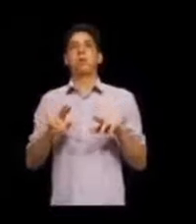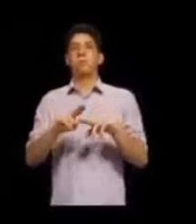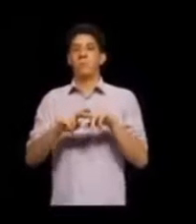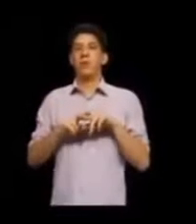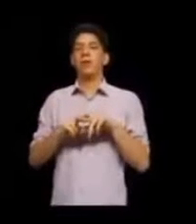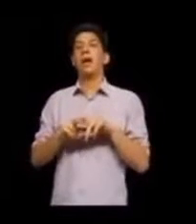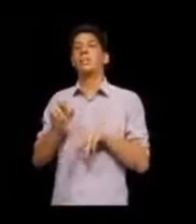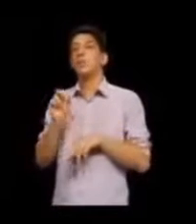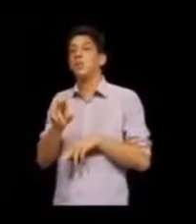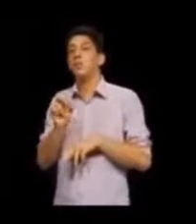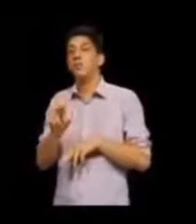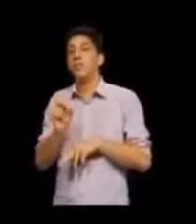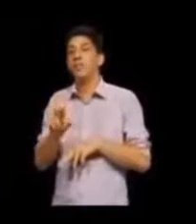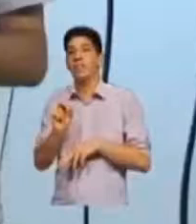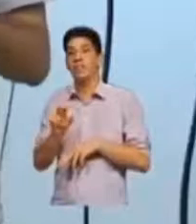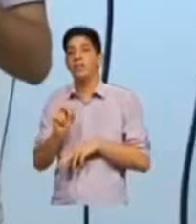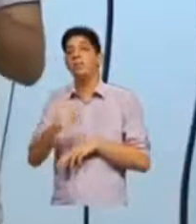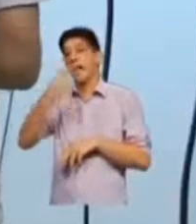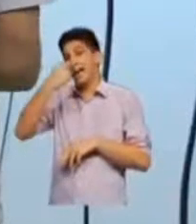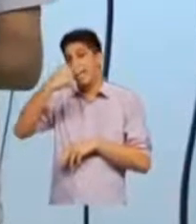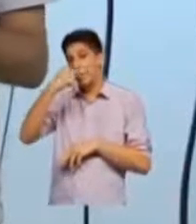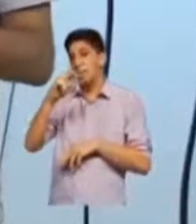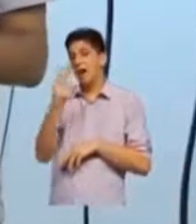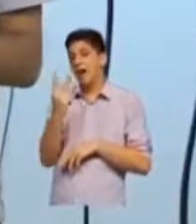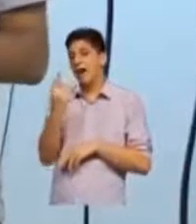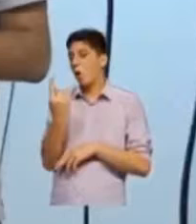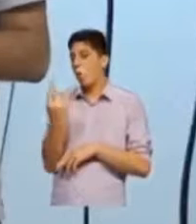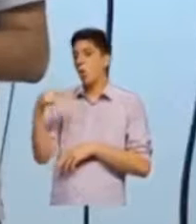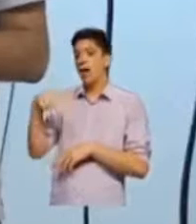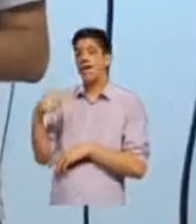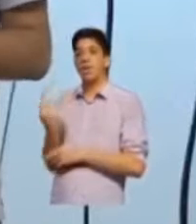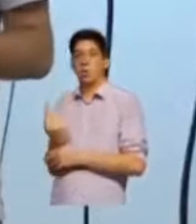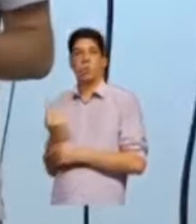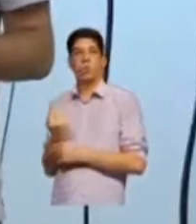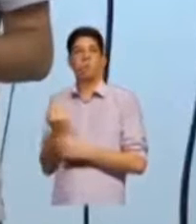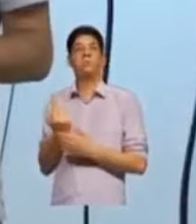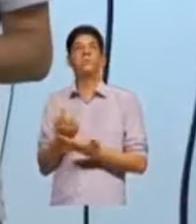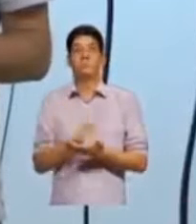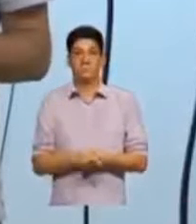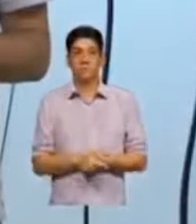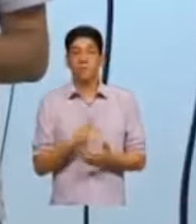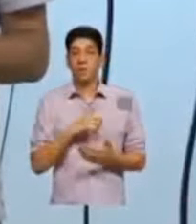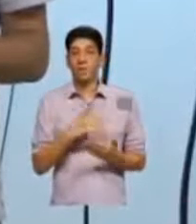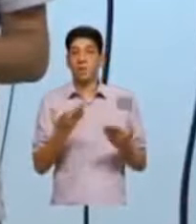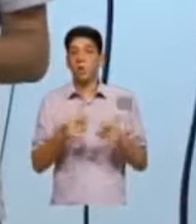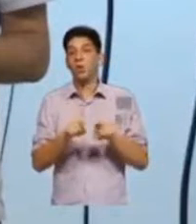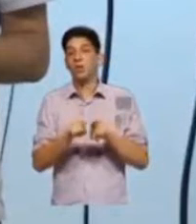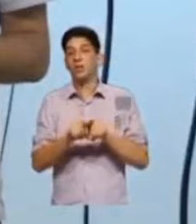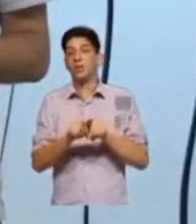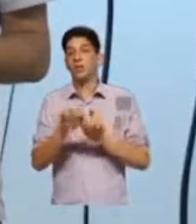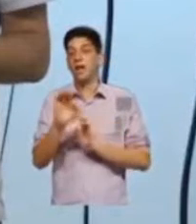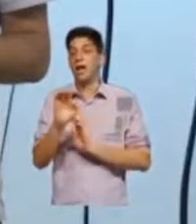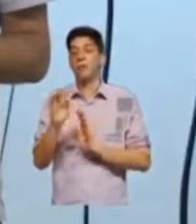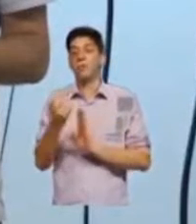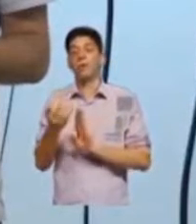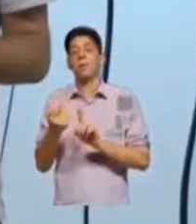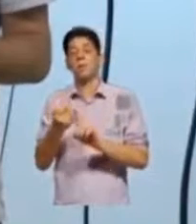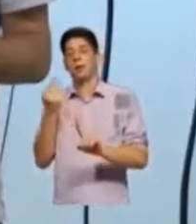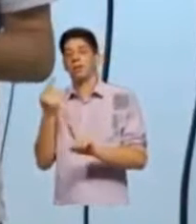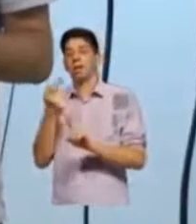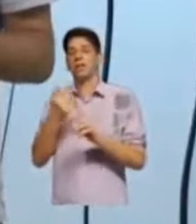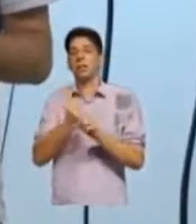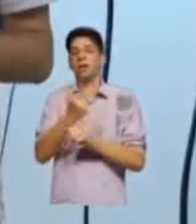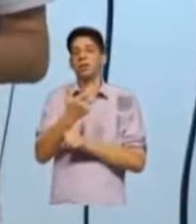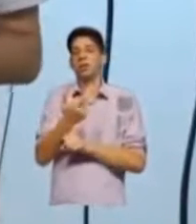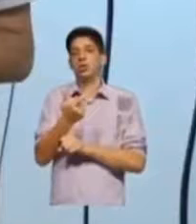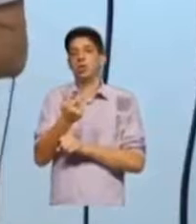influenza, H1N1, né? Gripe suína, nós vivemos aí uma epidemia de gripe suína em 2010